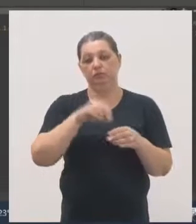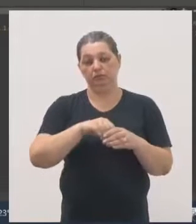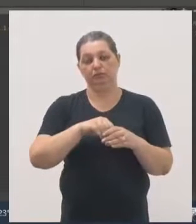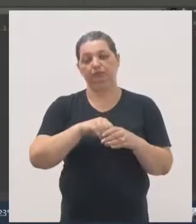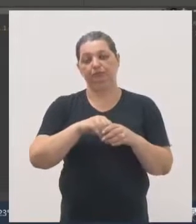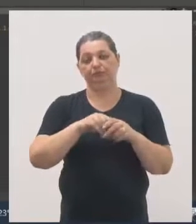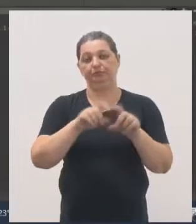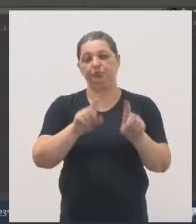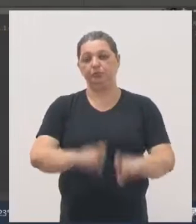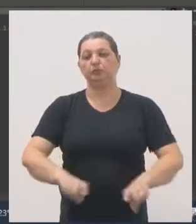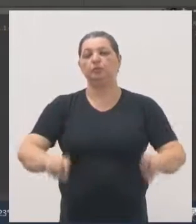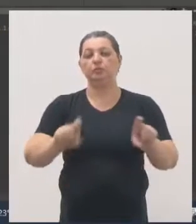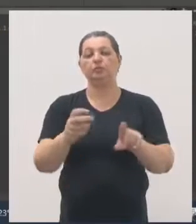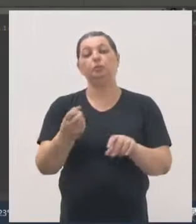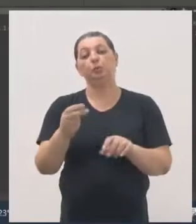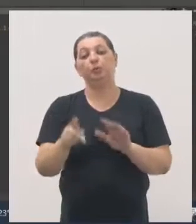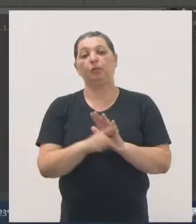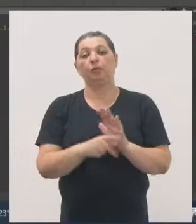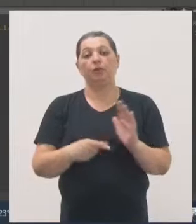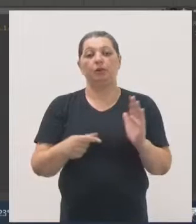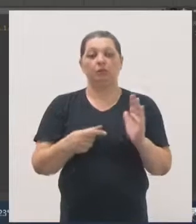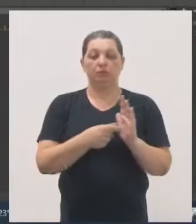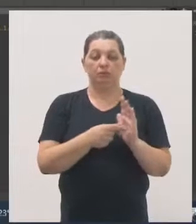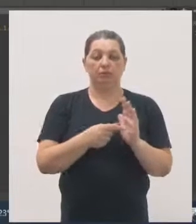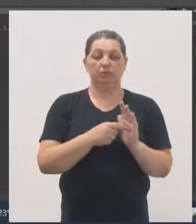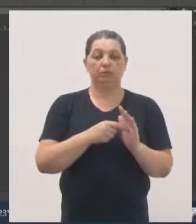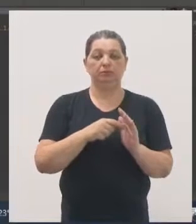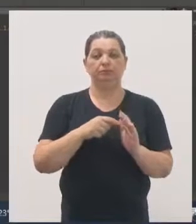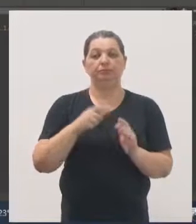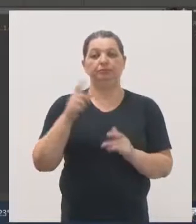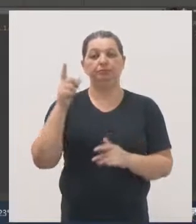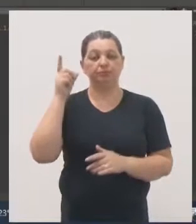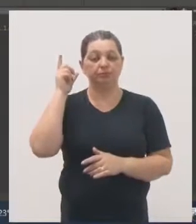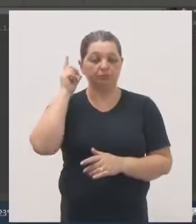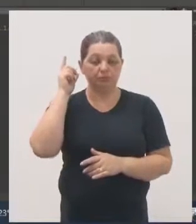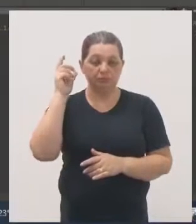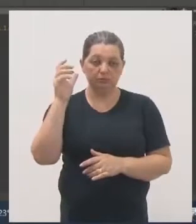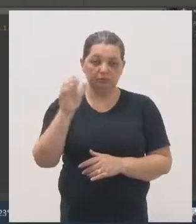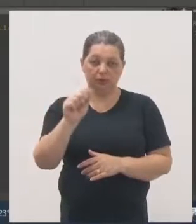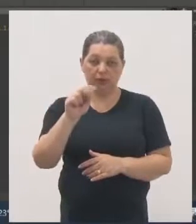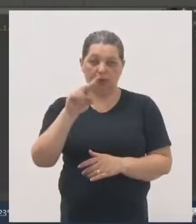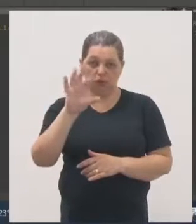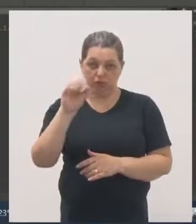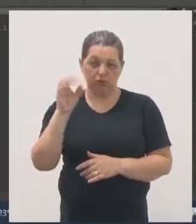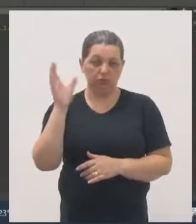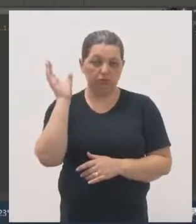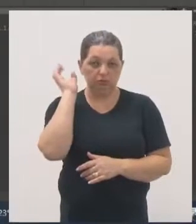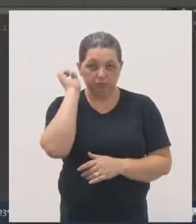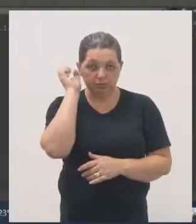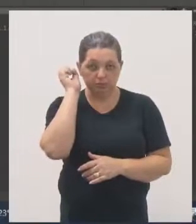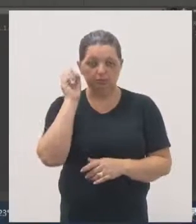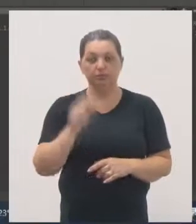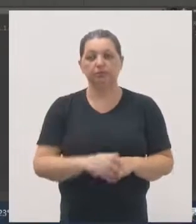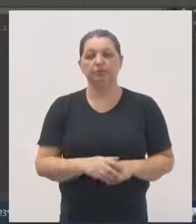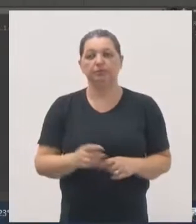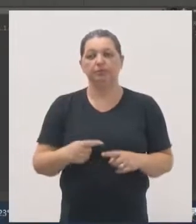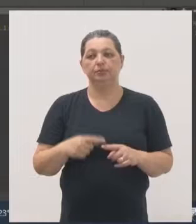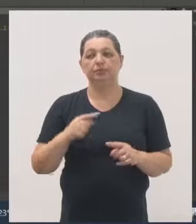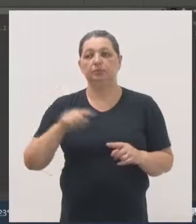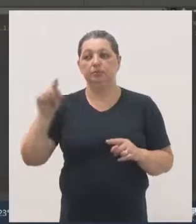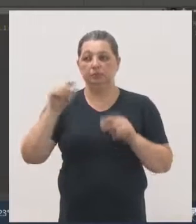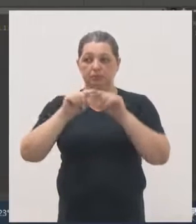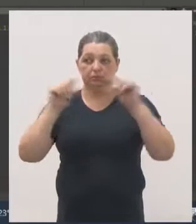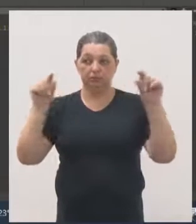você pode estar usando uma placa de áudio. Então você tem que clicar aqui em cima, ó, tá vendo? No canto superior direito, quando eu